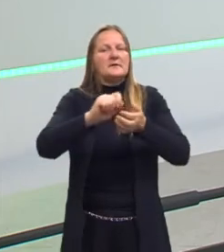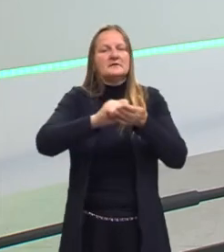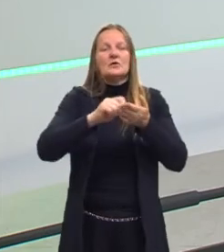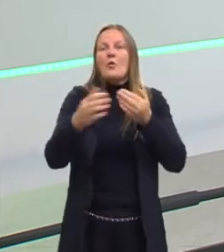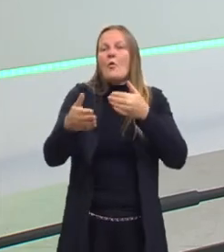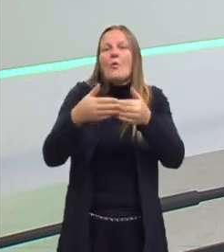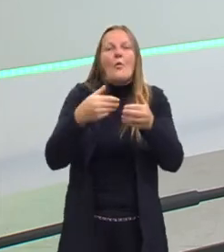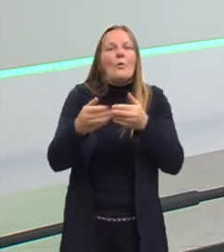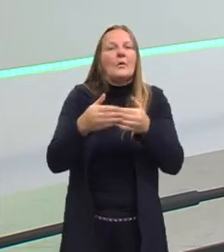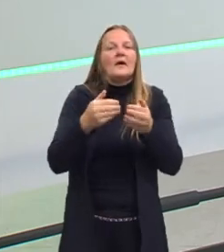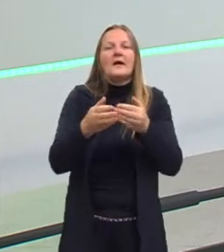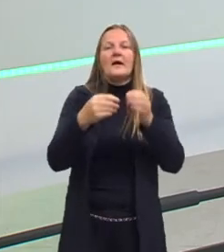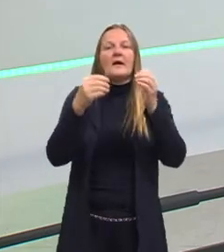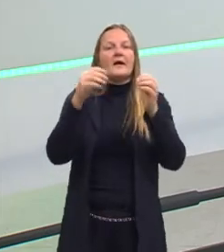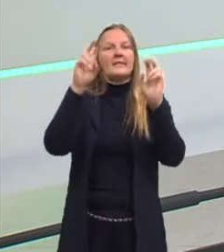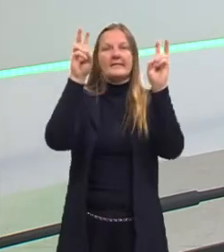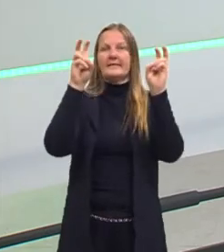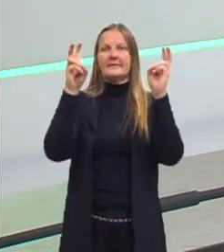qualquer temática